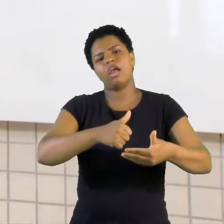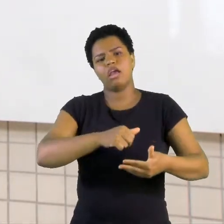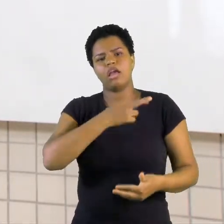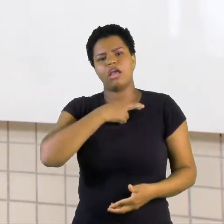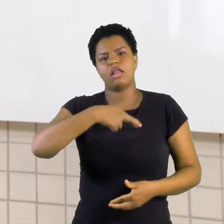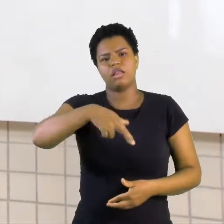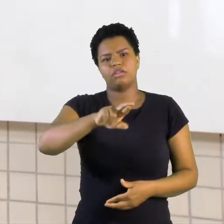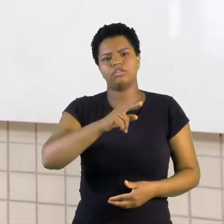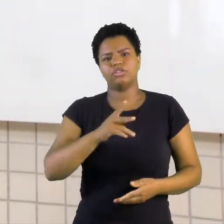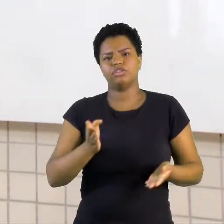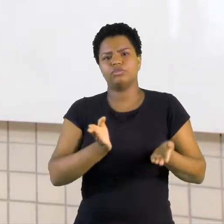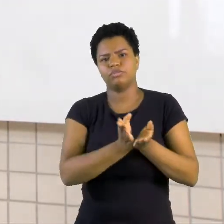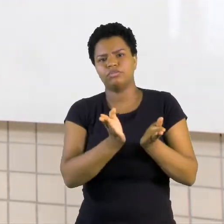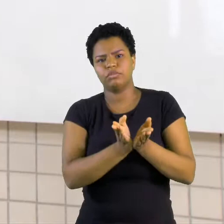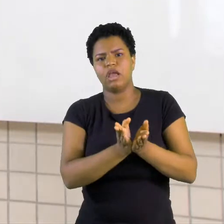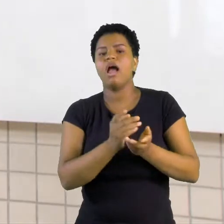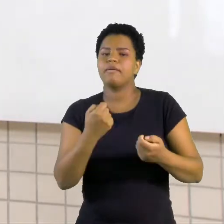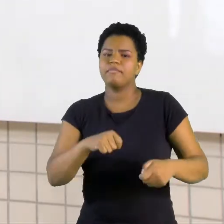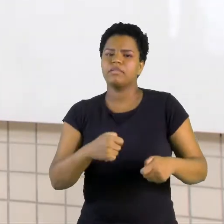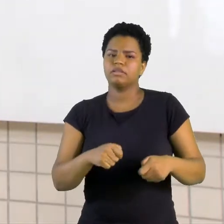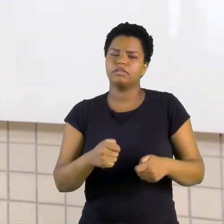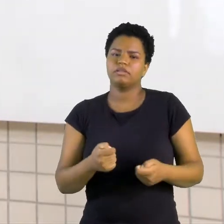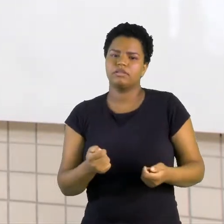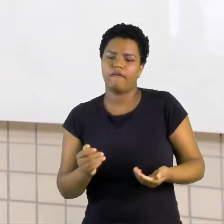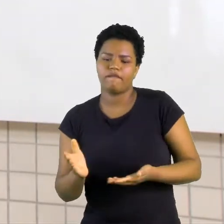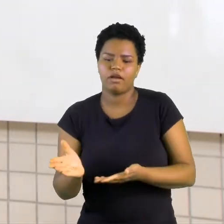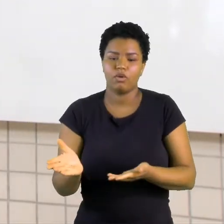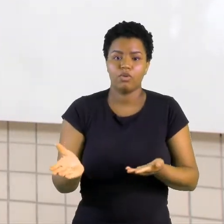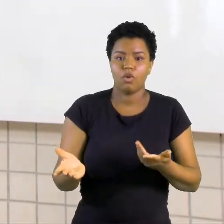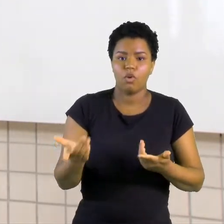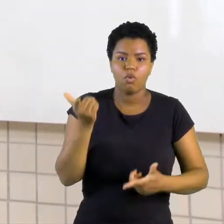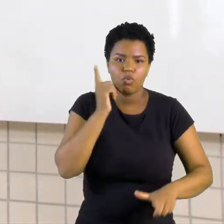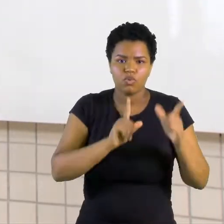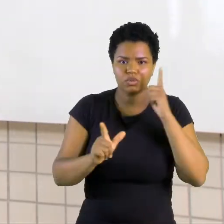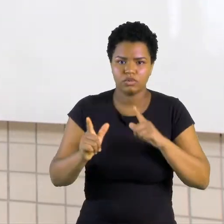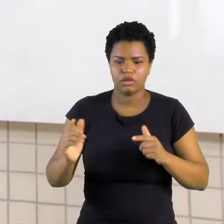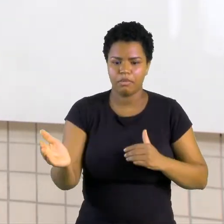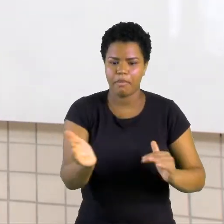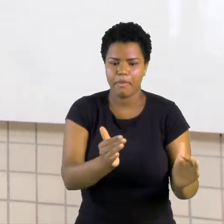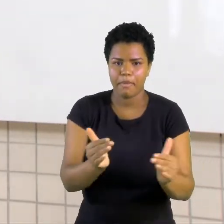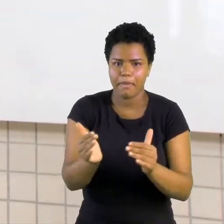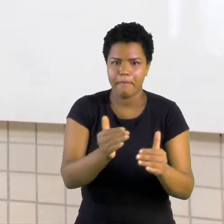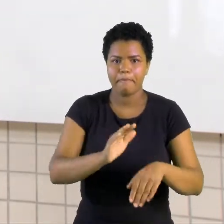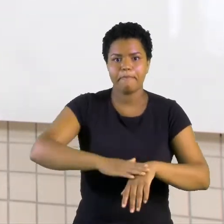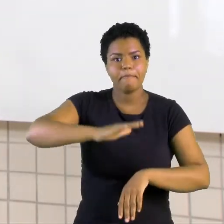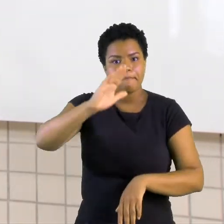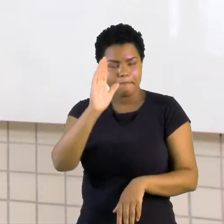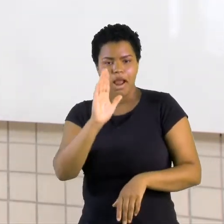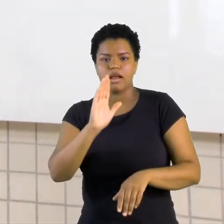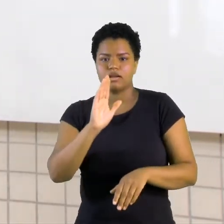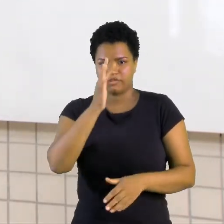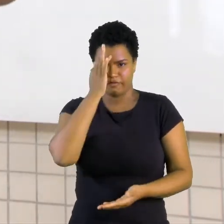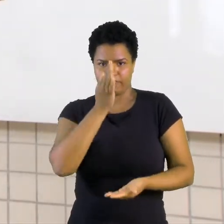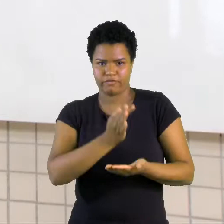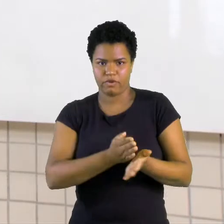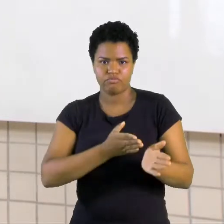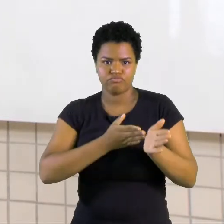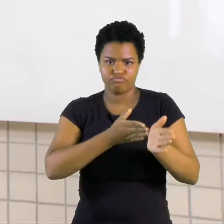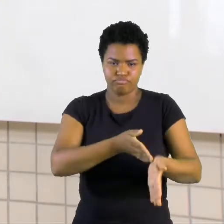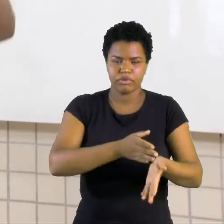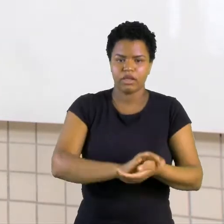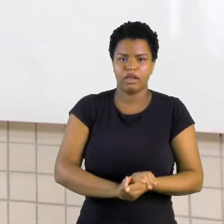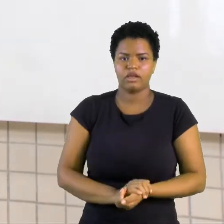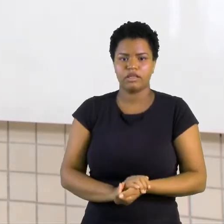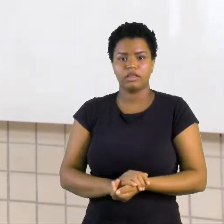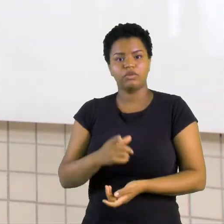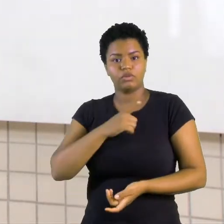Igreja Católica ela queria ganhar mais fiéis, e nada melhor do que vir, membros da Igreja Católica aqui para o Novo Mundo, para